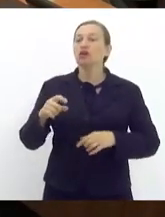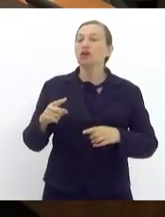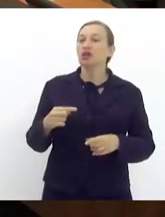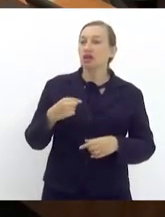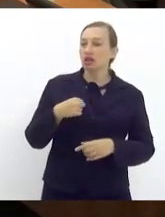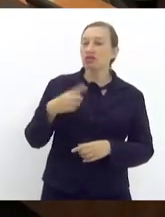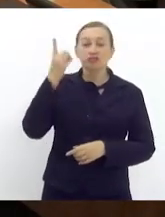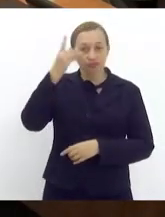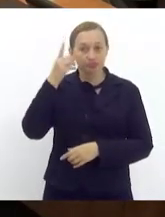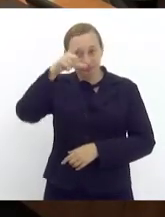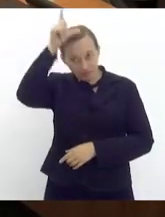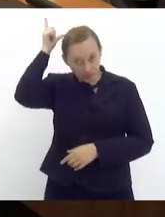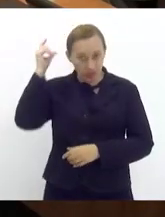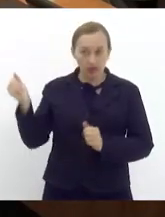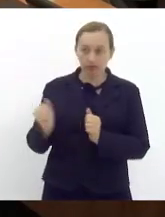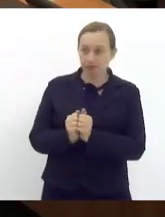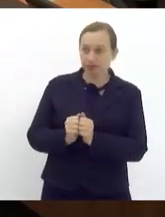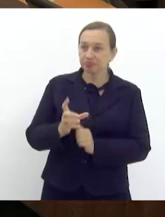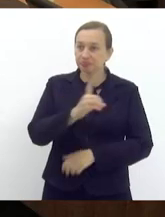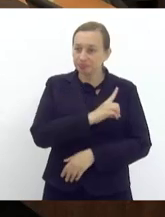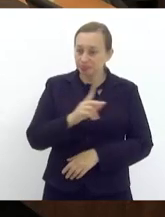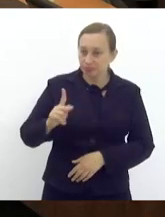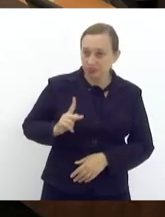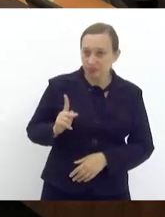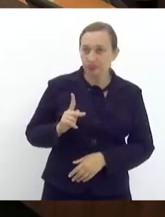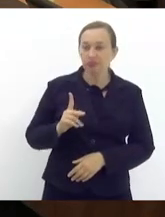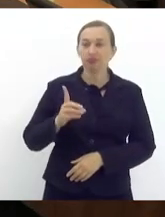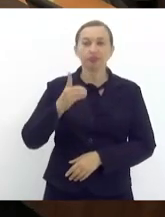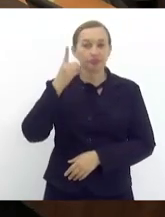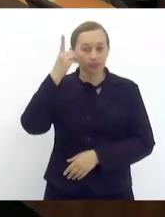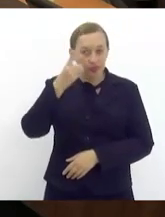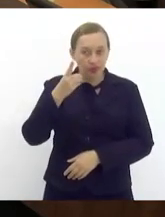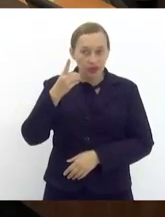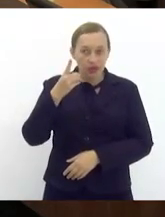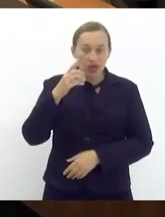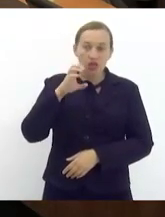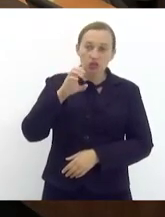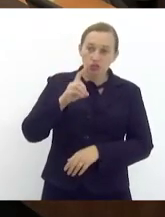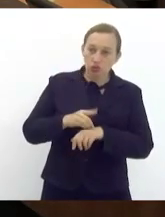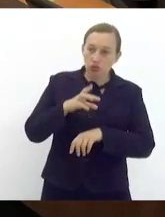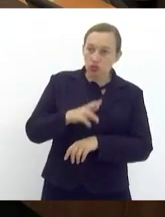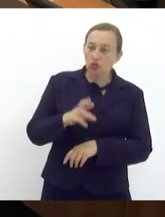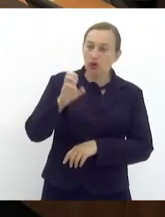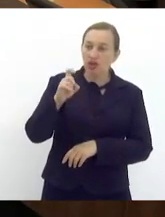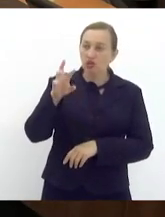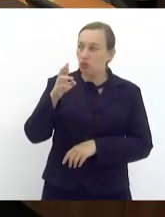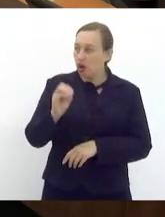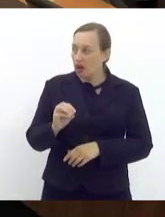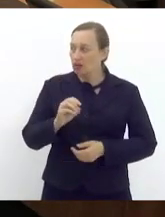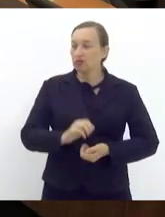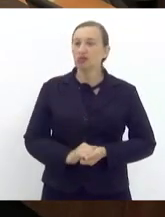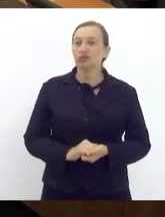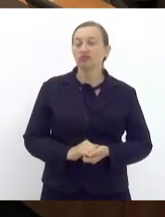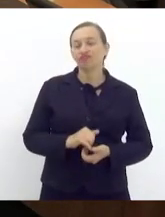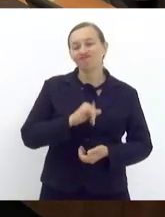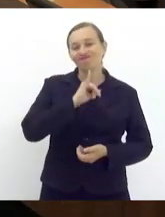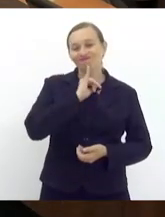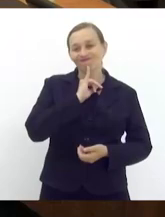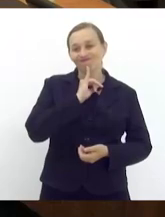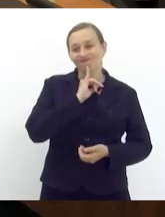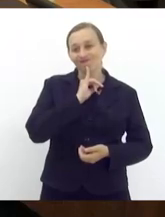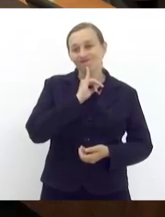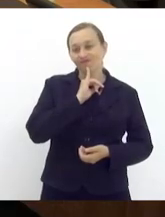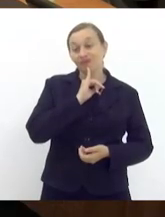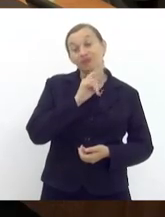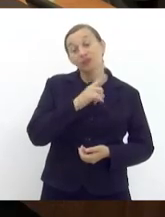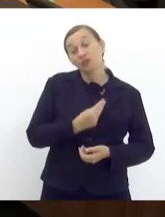está o defensor público aqui, doutor Eduardo também nos ajudou a elaborar esse projeto da Defensoria Pública. Infelizmente, nós